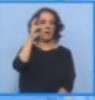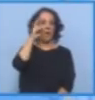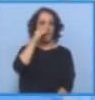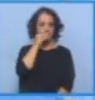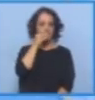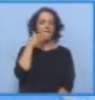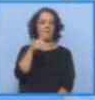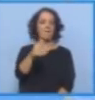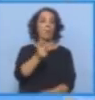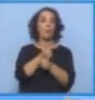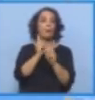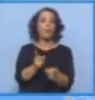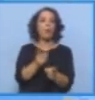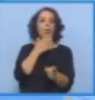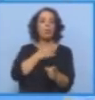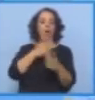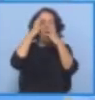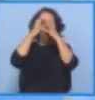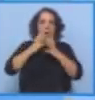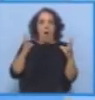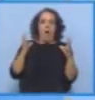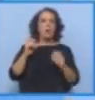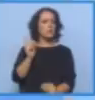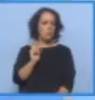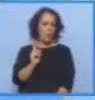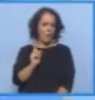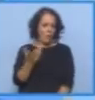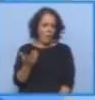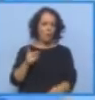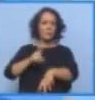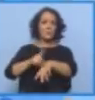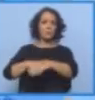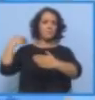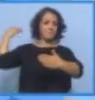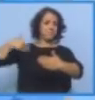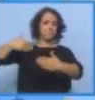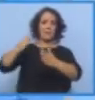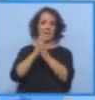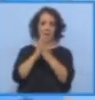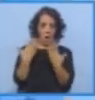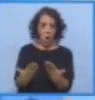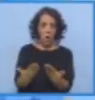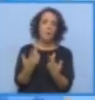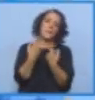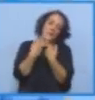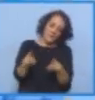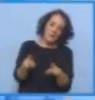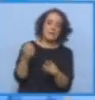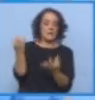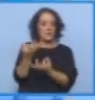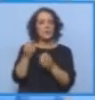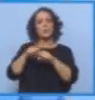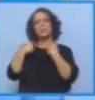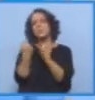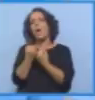essa dimensão que não nos deve escandalizar. A Igreja, ao longo de todo o tempo foi assim, não é hoje diferente, é diferente devido às circunstâncias